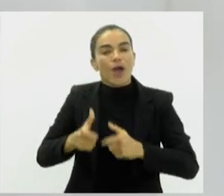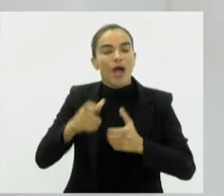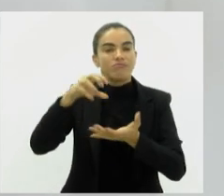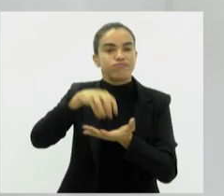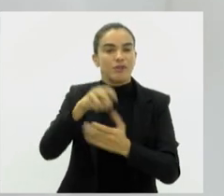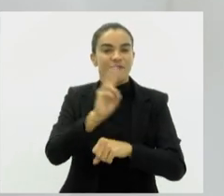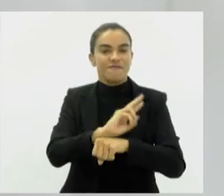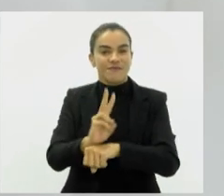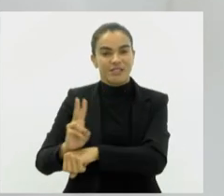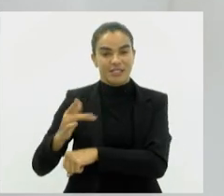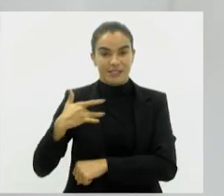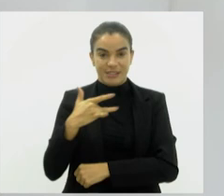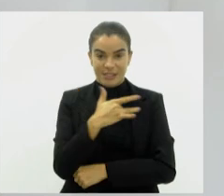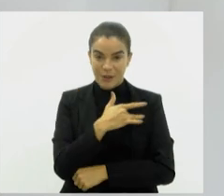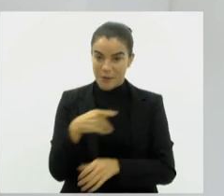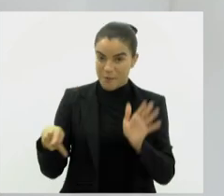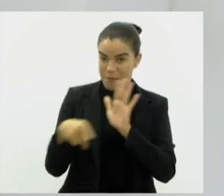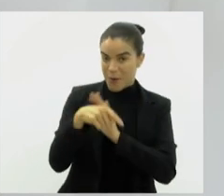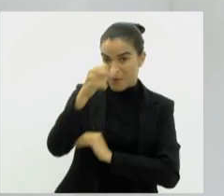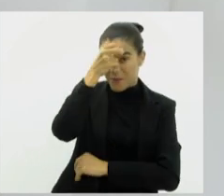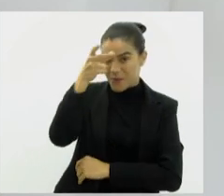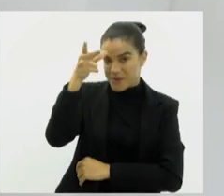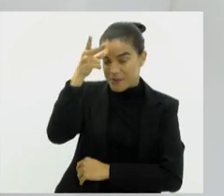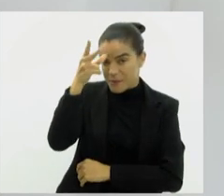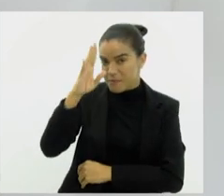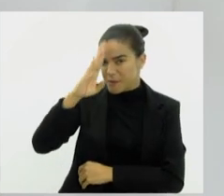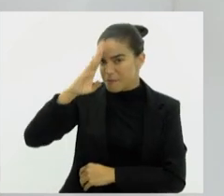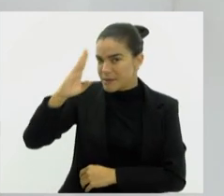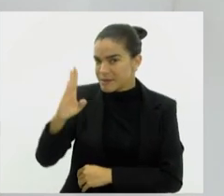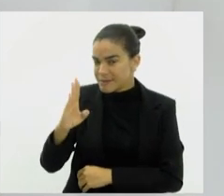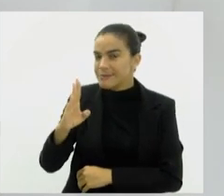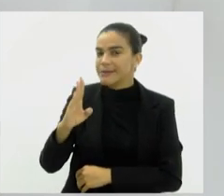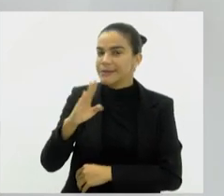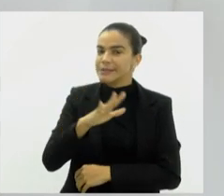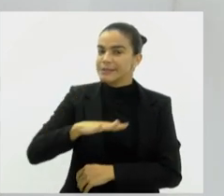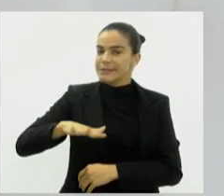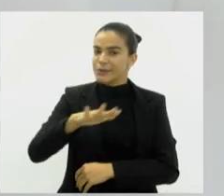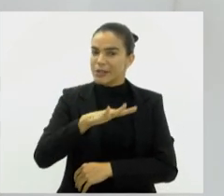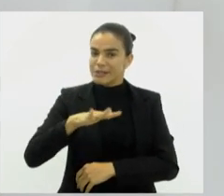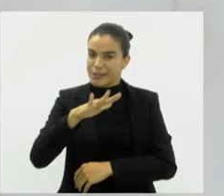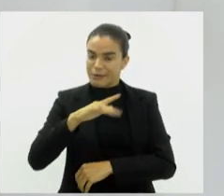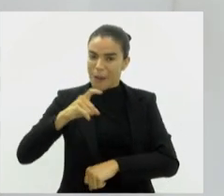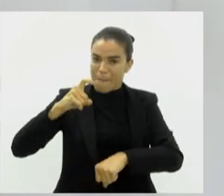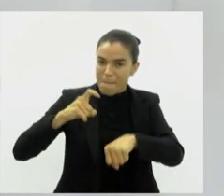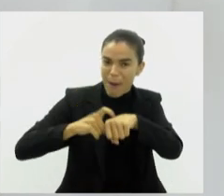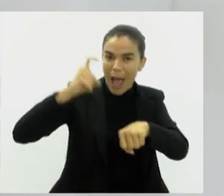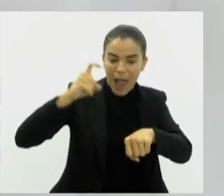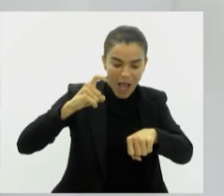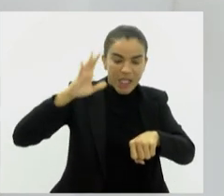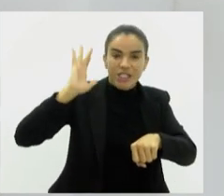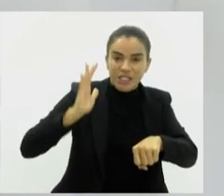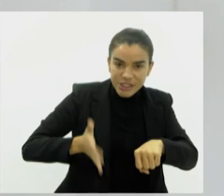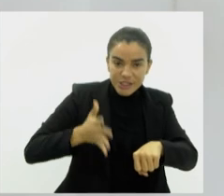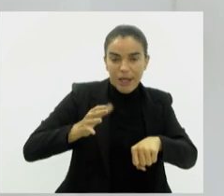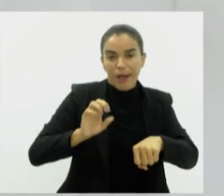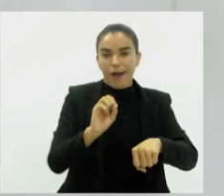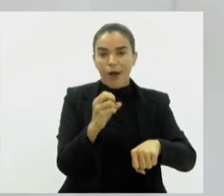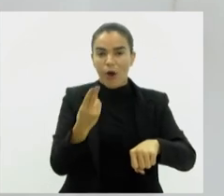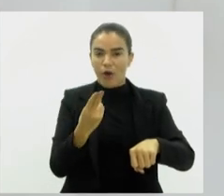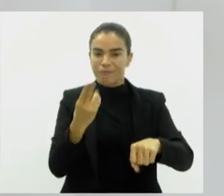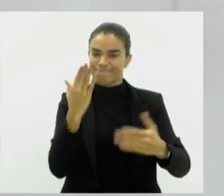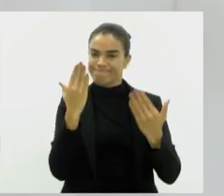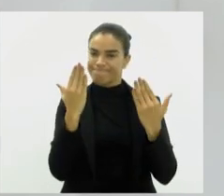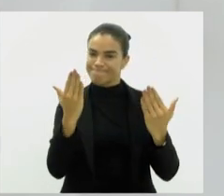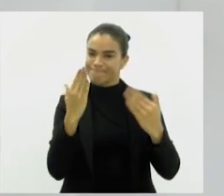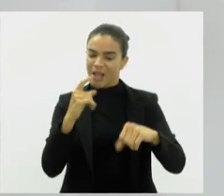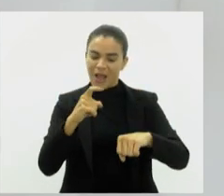ambiental e saúde, no seu município. E, principalmente, no caso da ocorrência de acidente por escorpiões ou da suspeita de